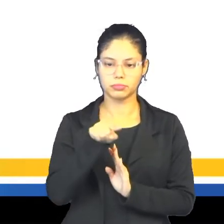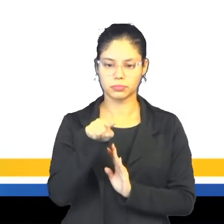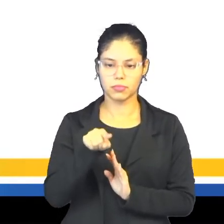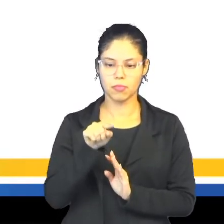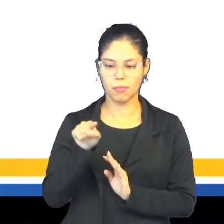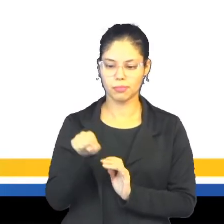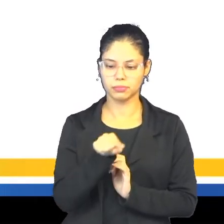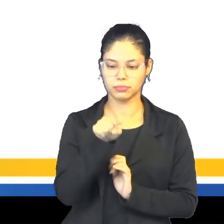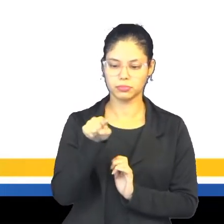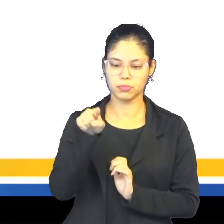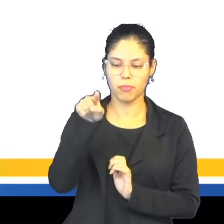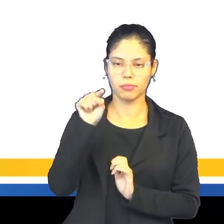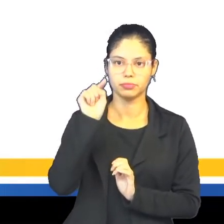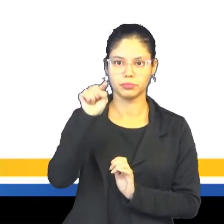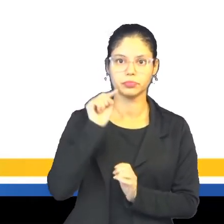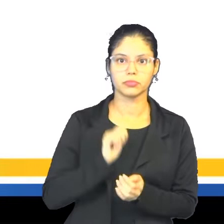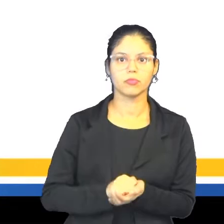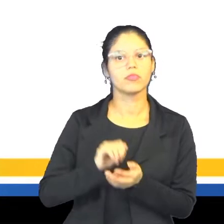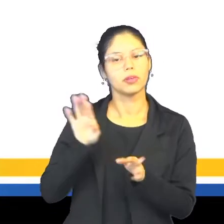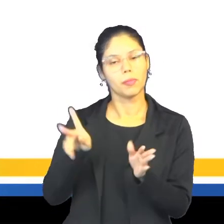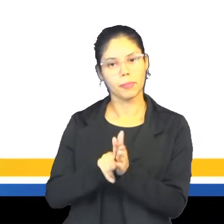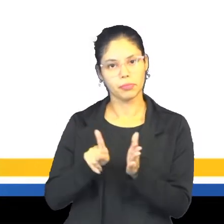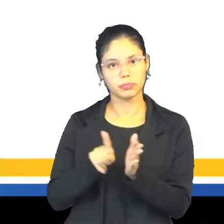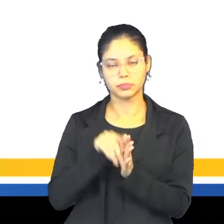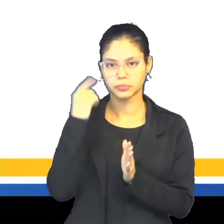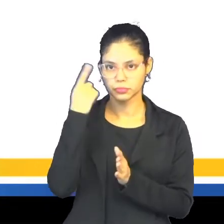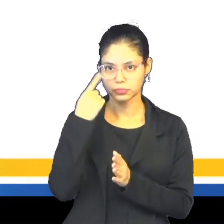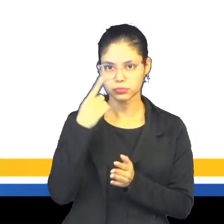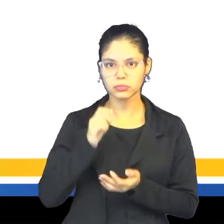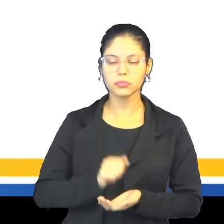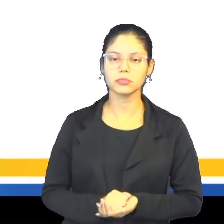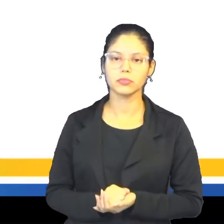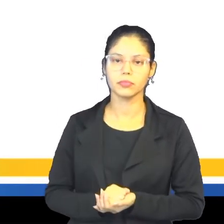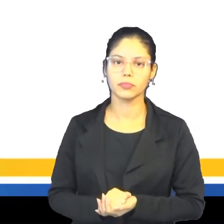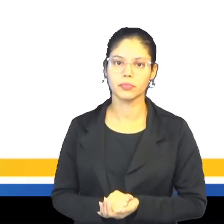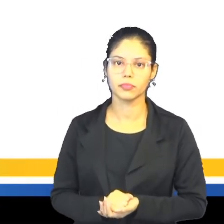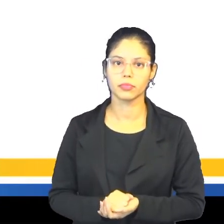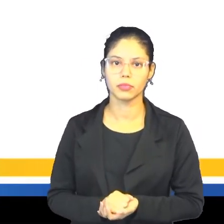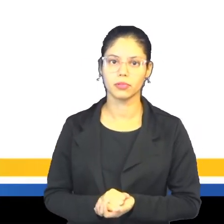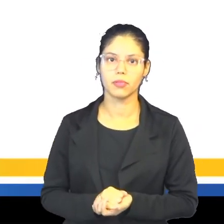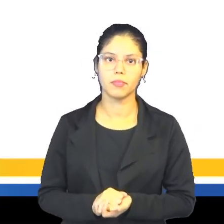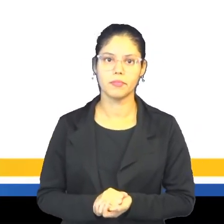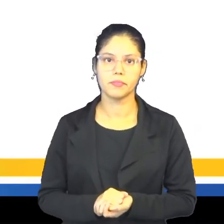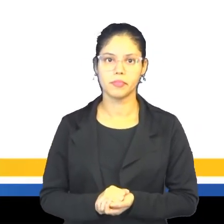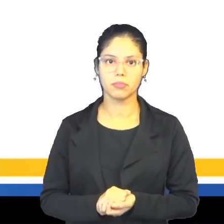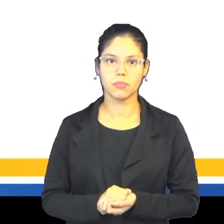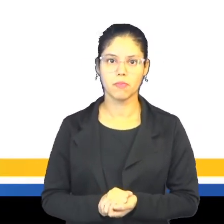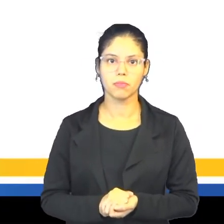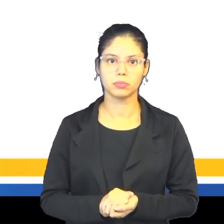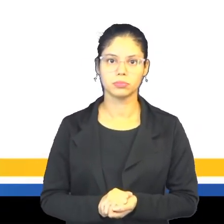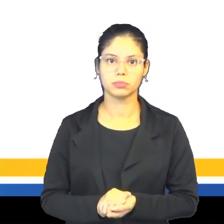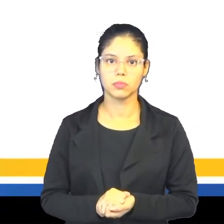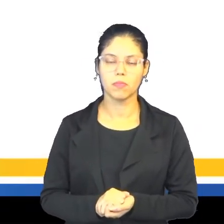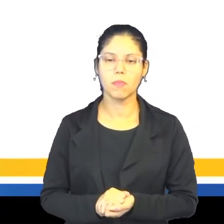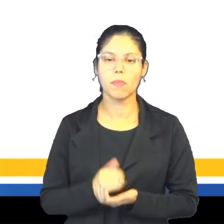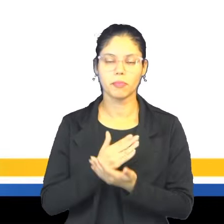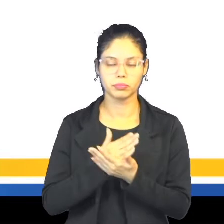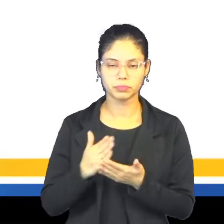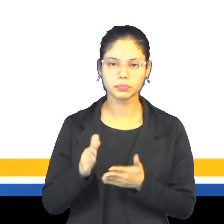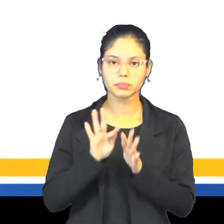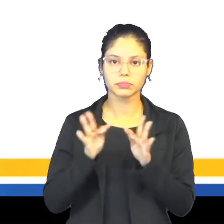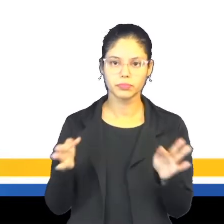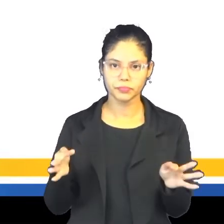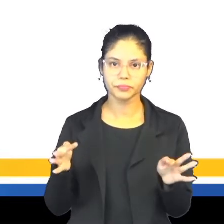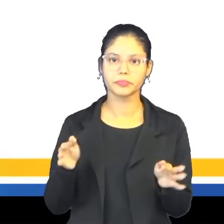invertida, ela faz parte da pontuação da língua espanhola. Na língua espanhola, quando a gente quer fazer uma pergunta, a gente coloca uma interrogação invertida no início da